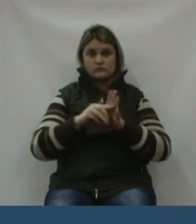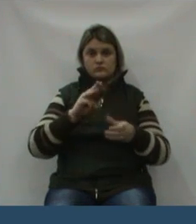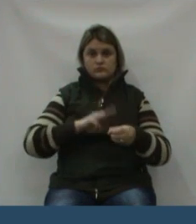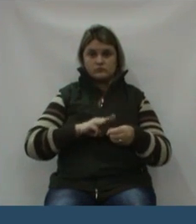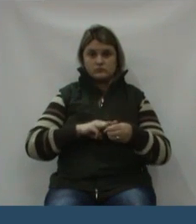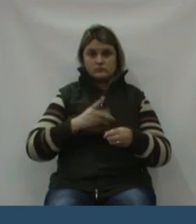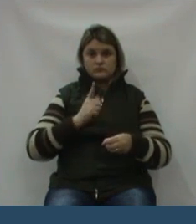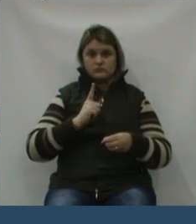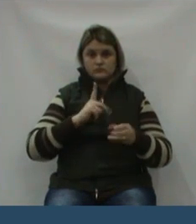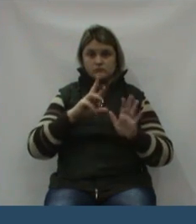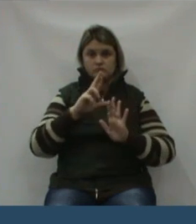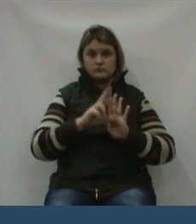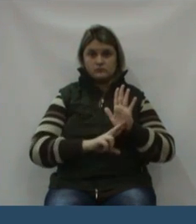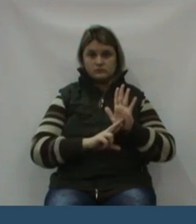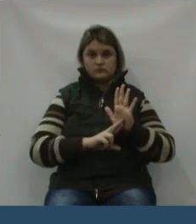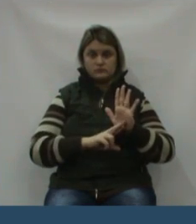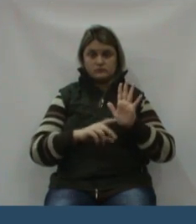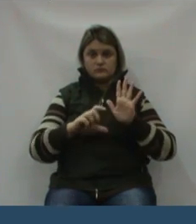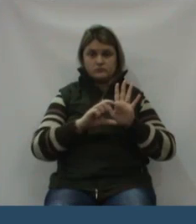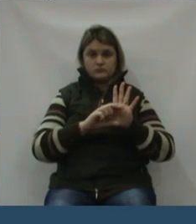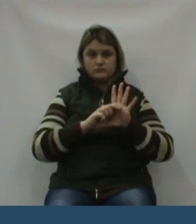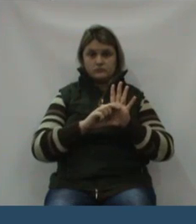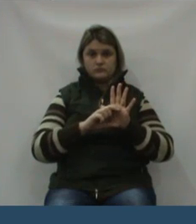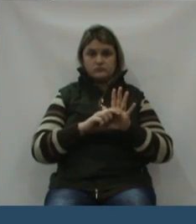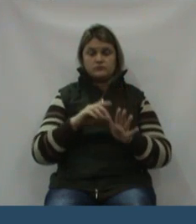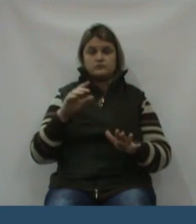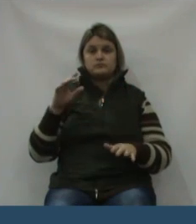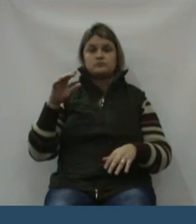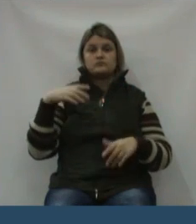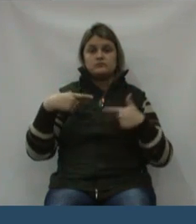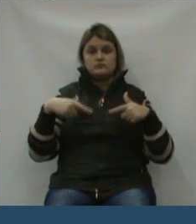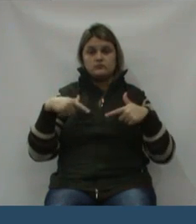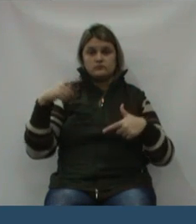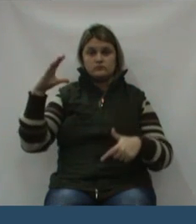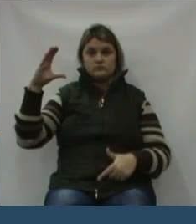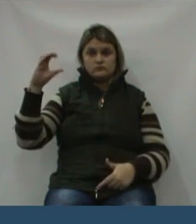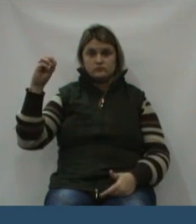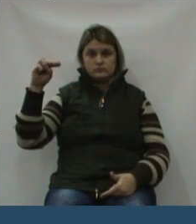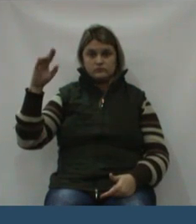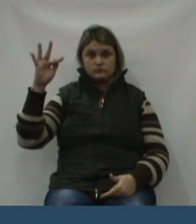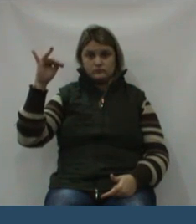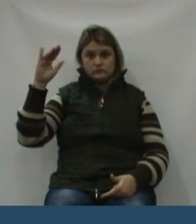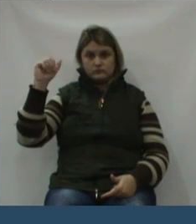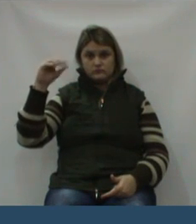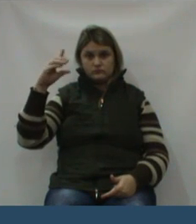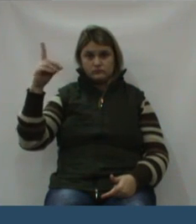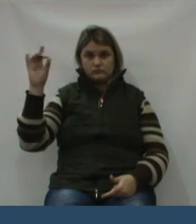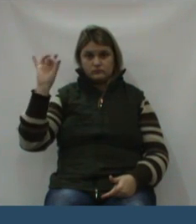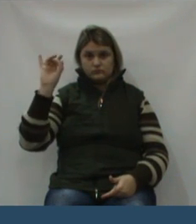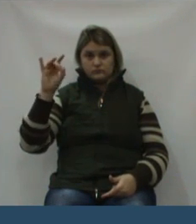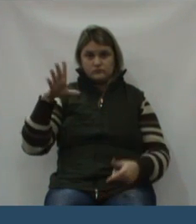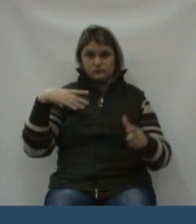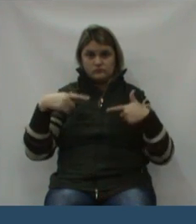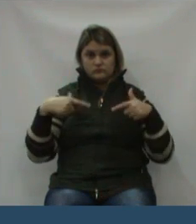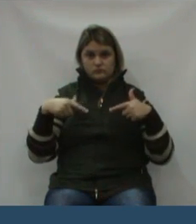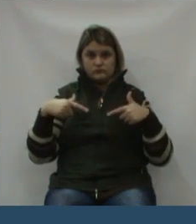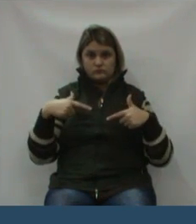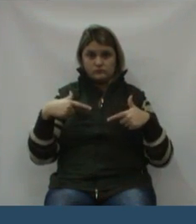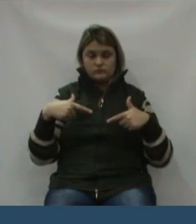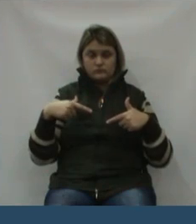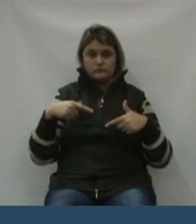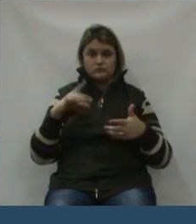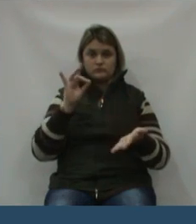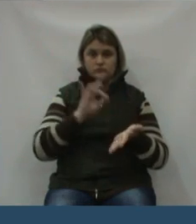terá a seguinte redação. Parágrafo 4º. As funções de confiança exercidas exclusivamente por servidores ocupantes de